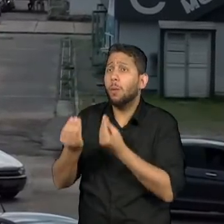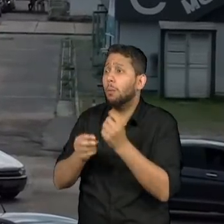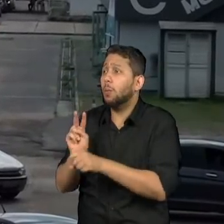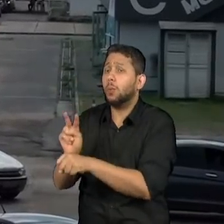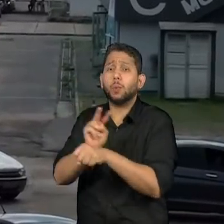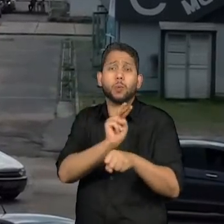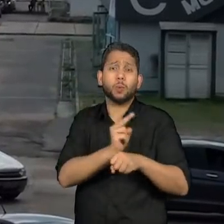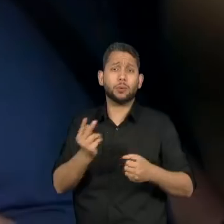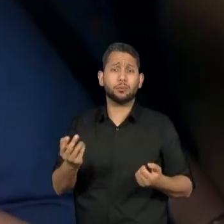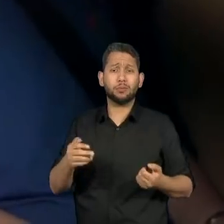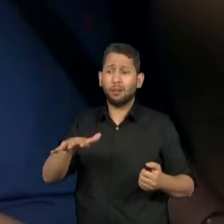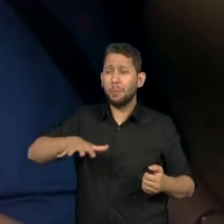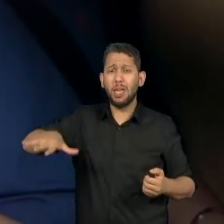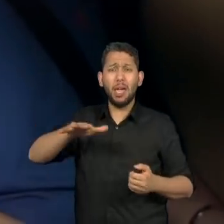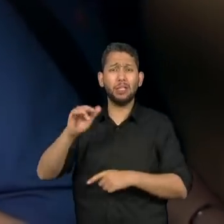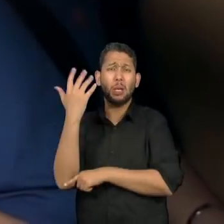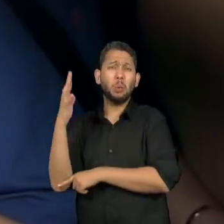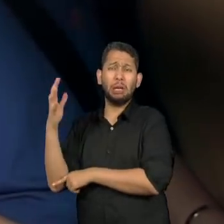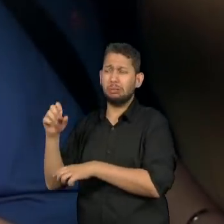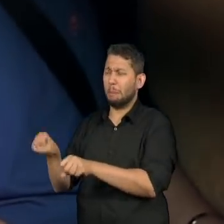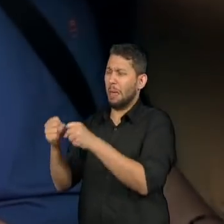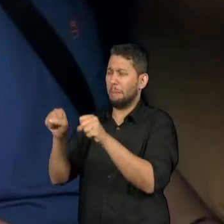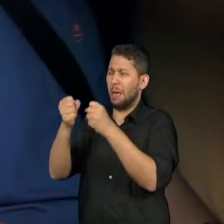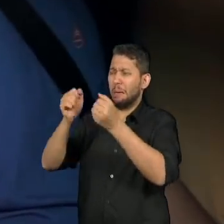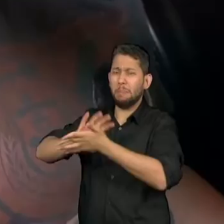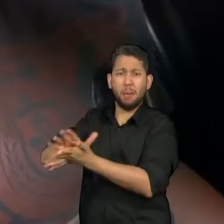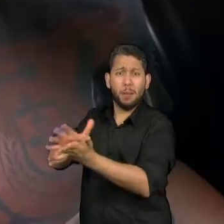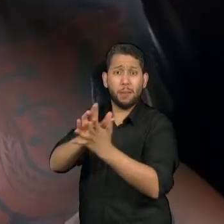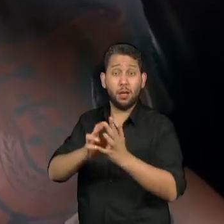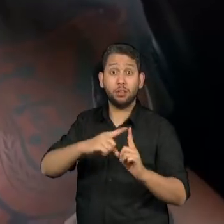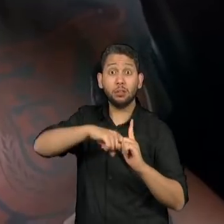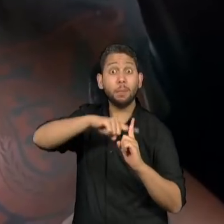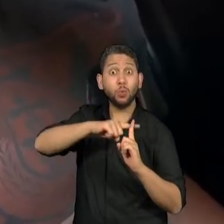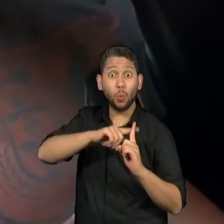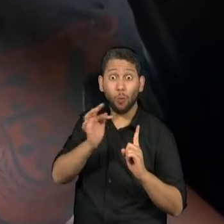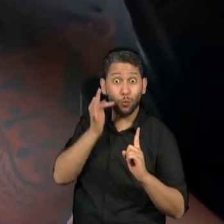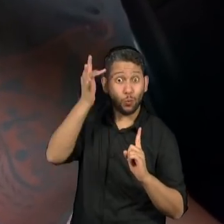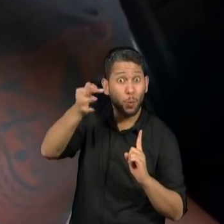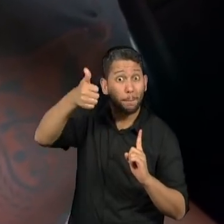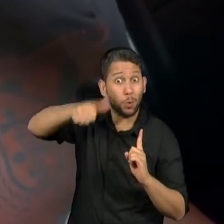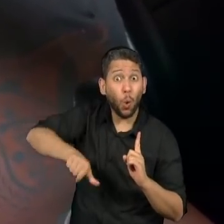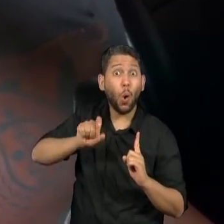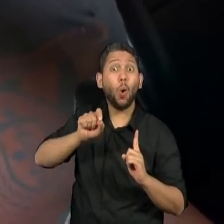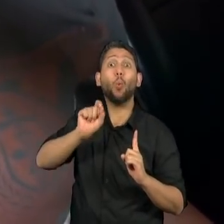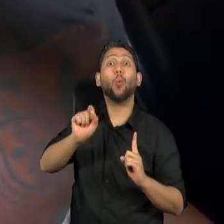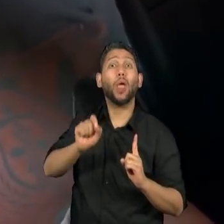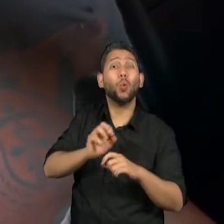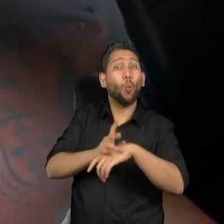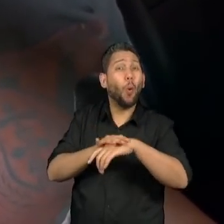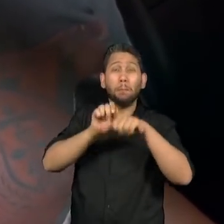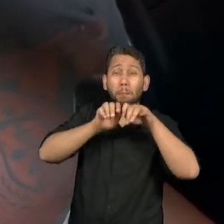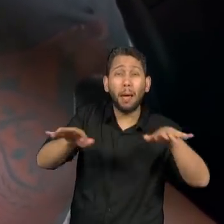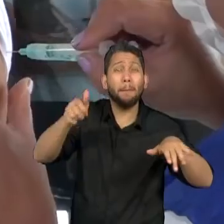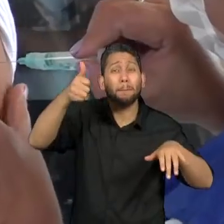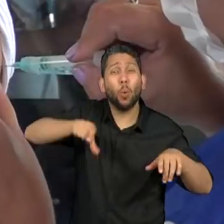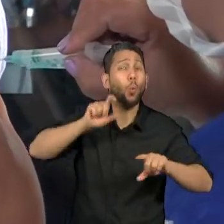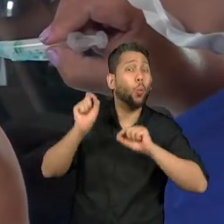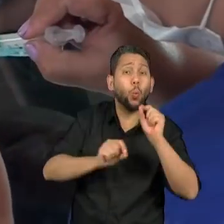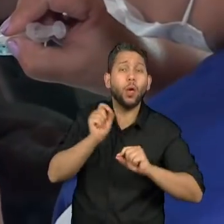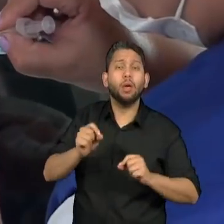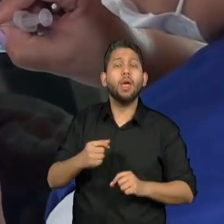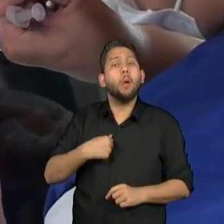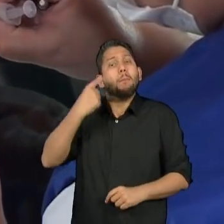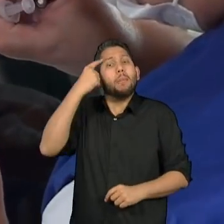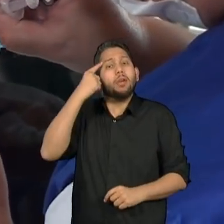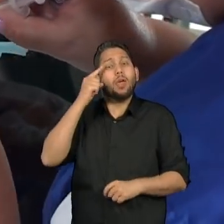que a gente está destruindo os ambientes, o que as mudanças climáticas vão agravar em termos de novas doenças. Eu achei que tudo isso podia ser um aprendizado